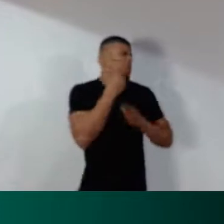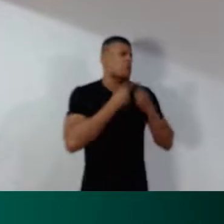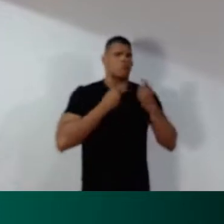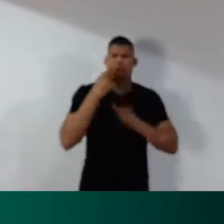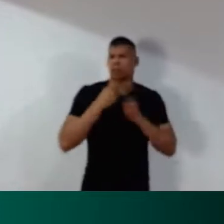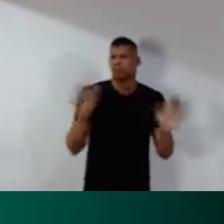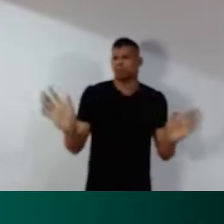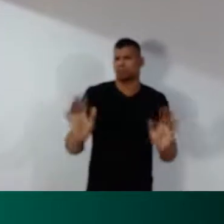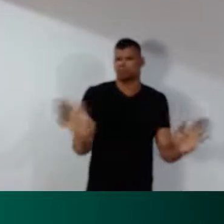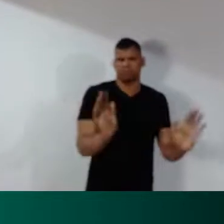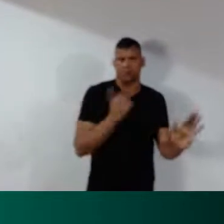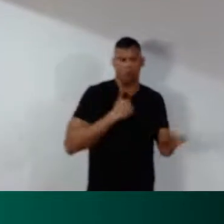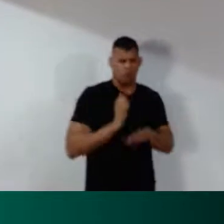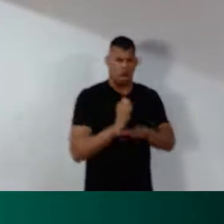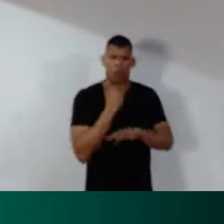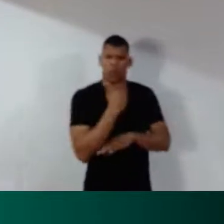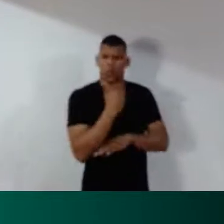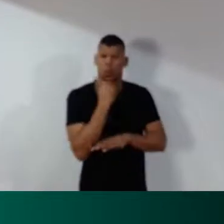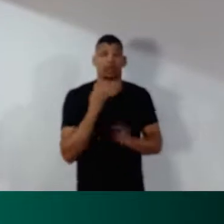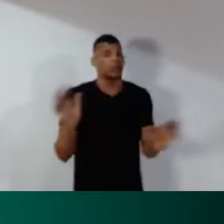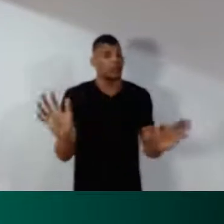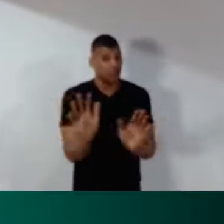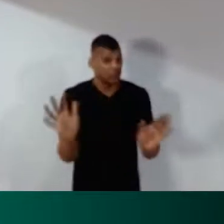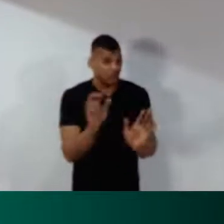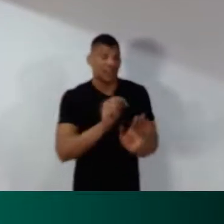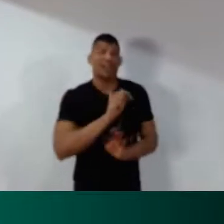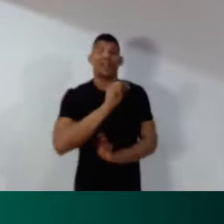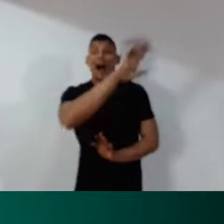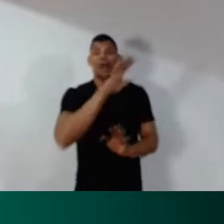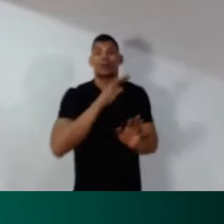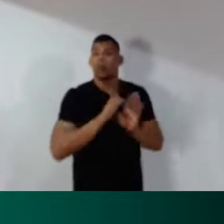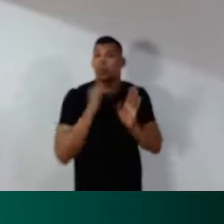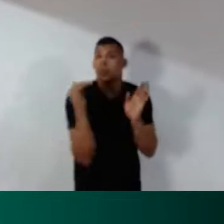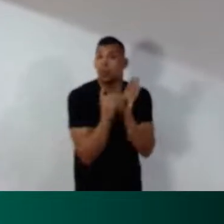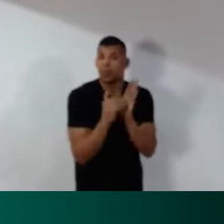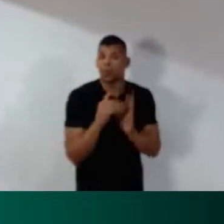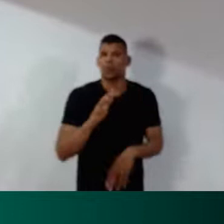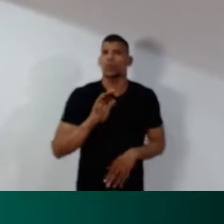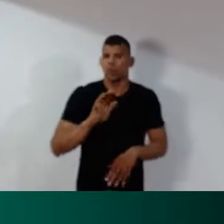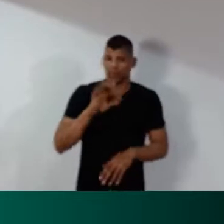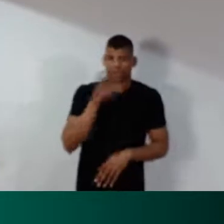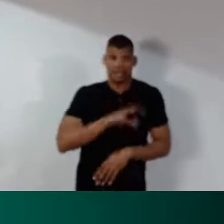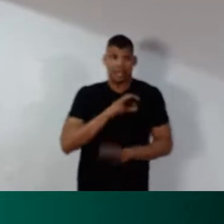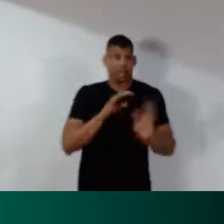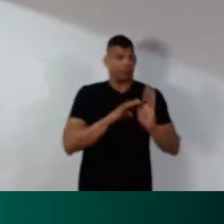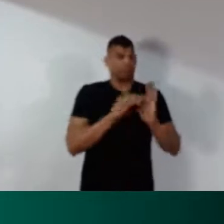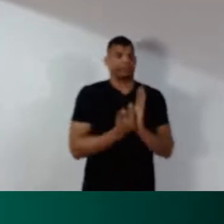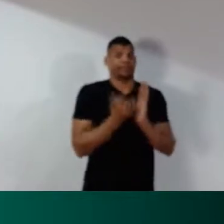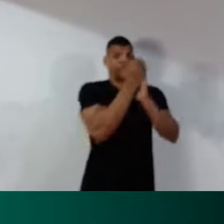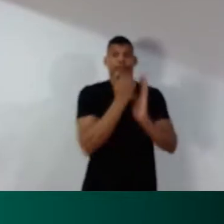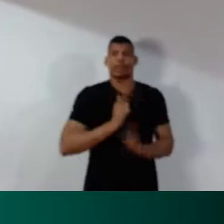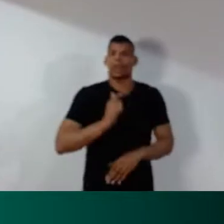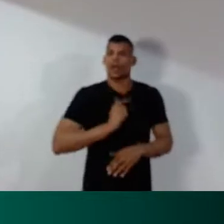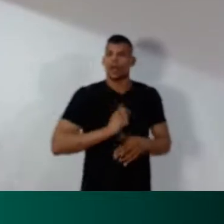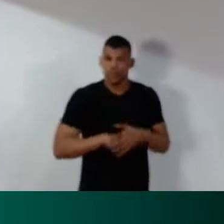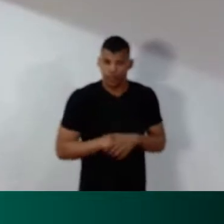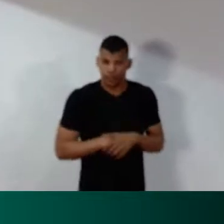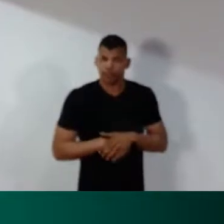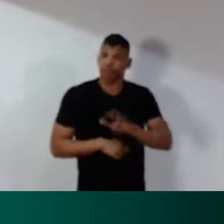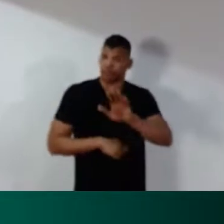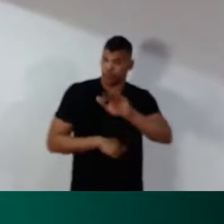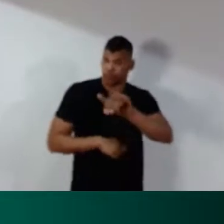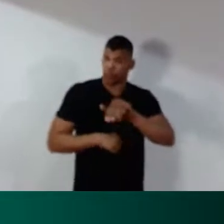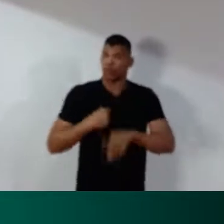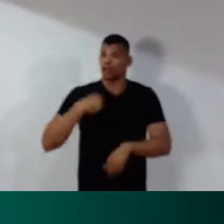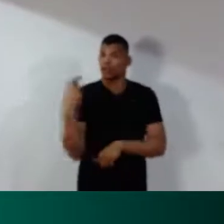não vai acompanhar isso então a gente vai passar por um processo agora que a gente tem que começar a se organizar E cobrar do próximo governo aí que